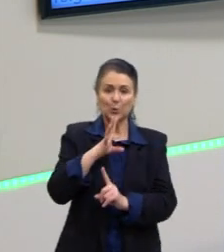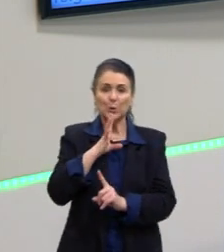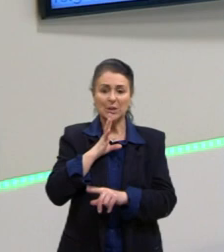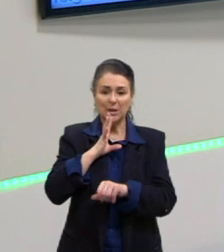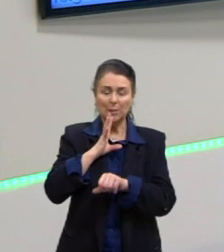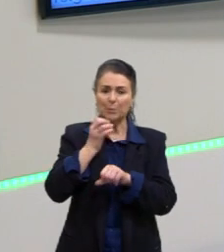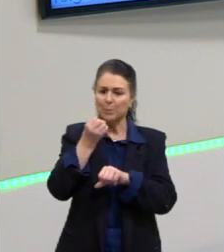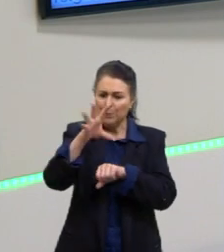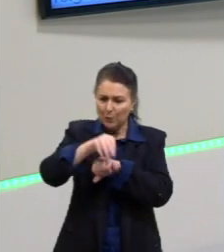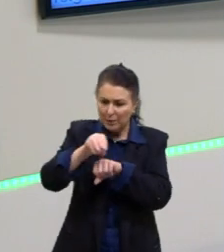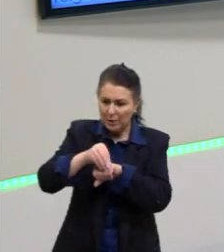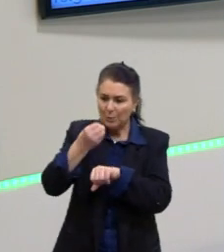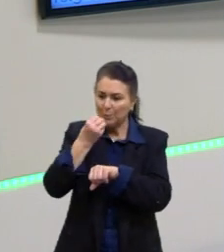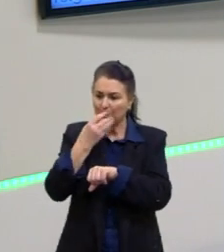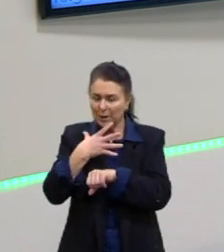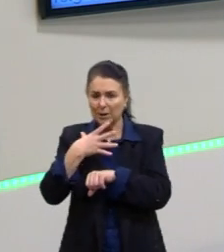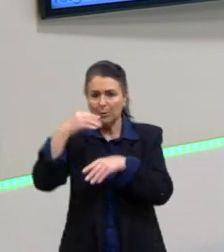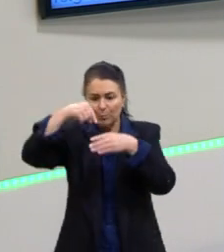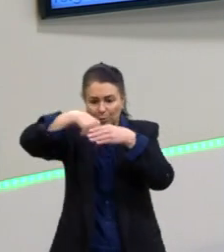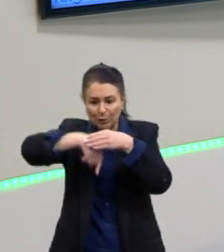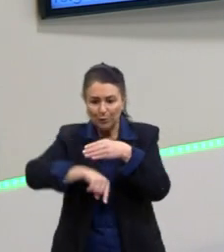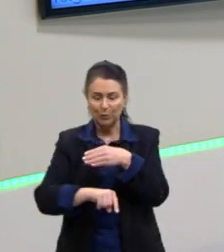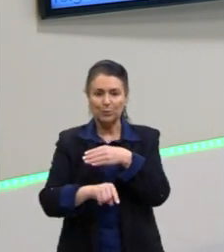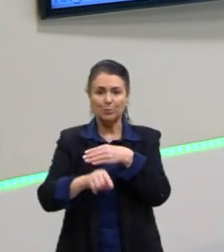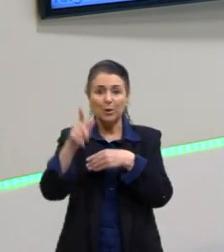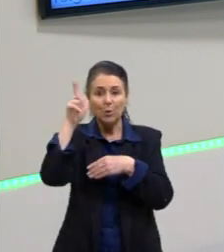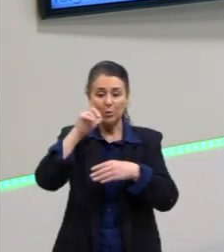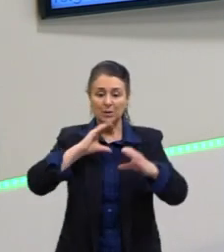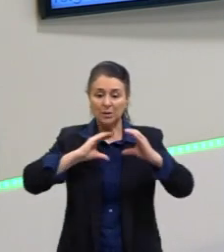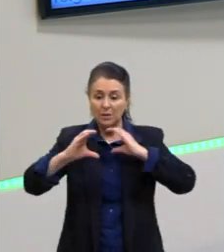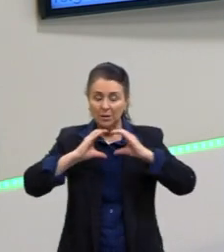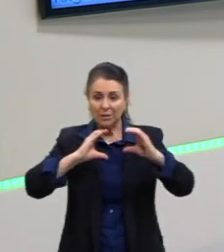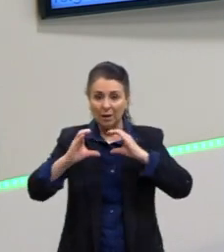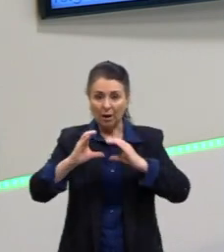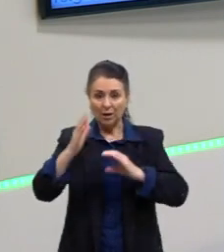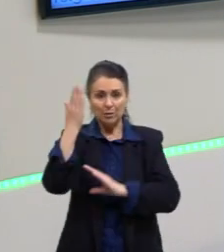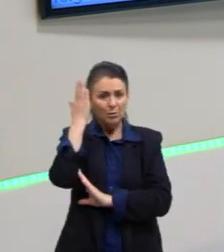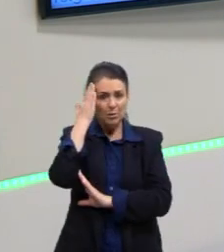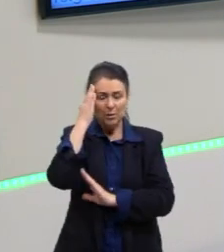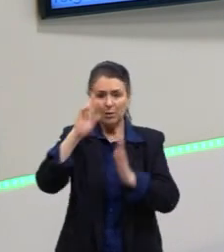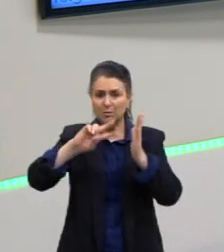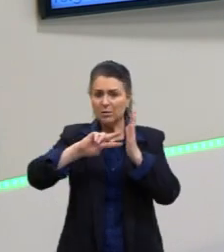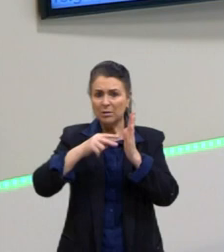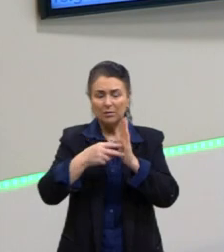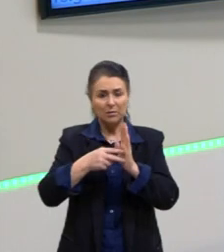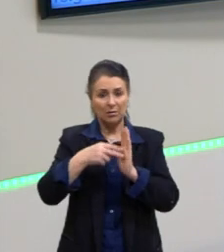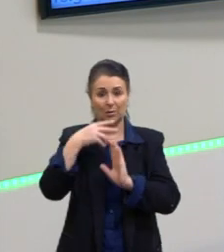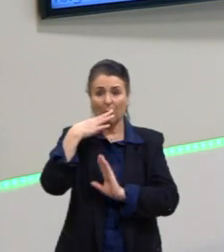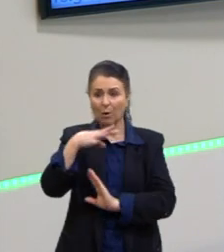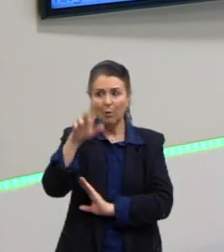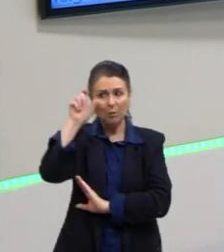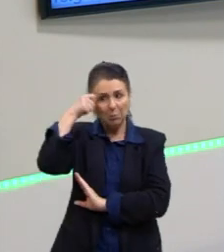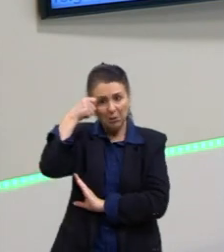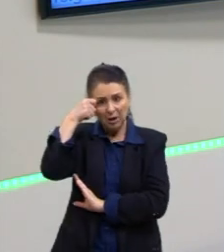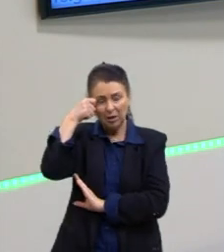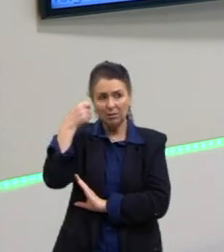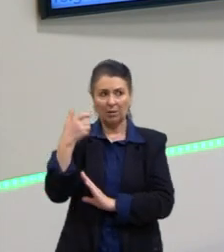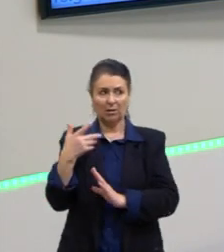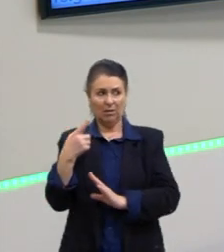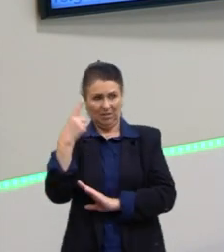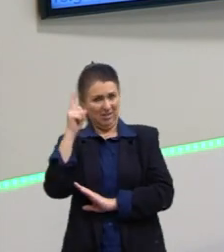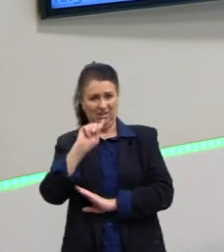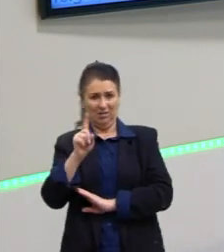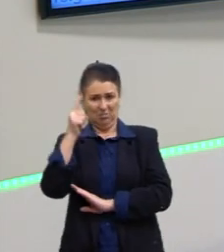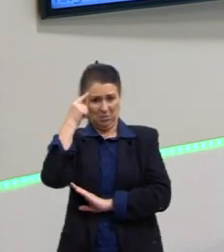e nos comunicarmos né se nós não soubermos o que significa a cor preta e não pensarmos